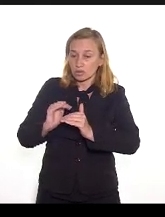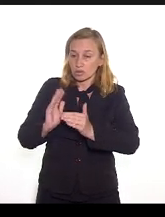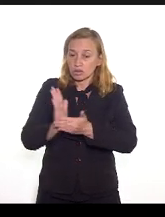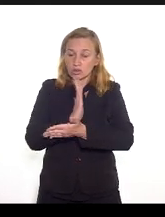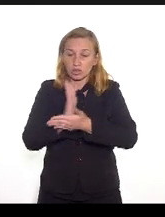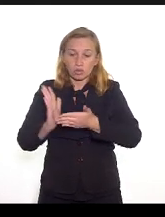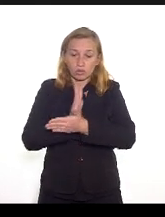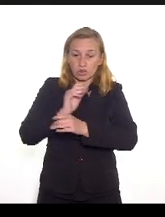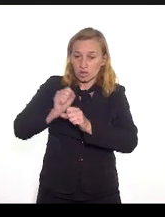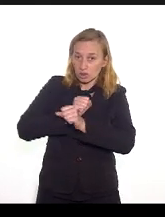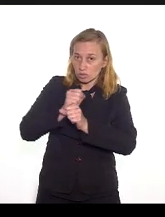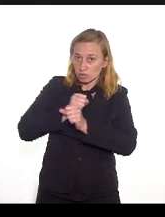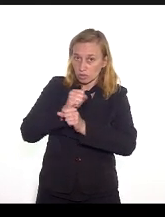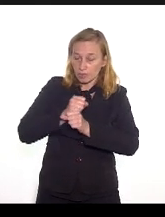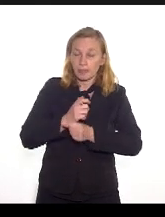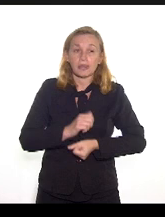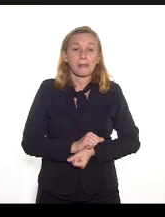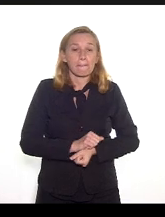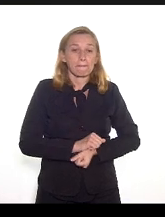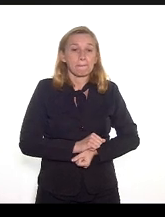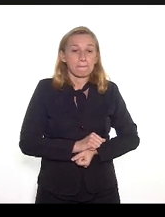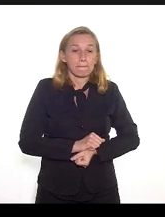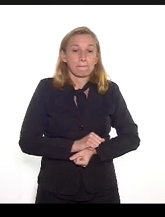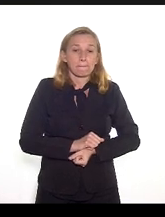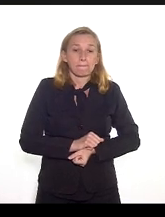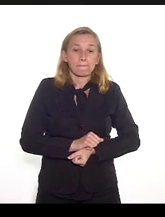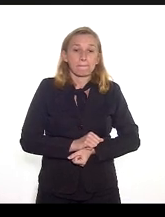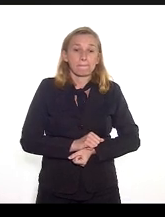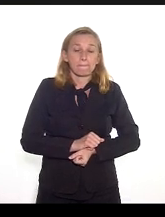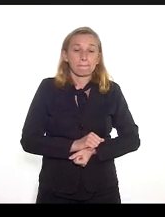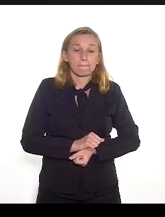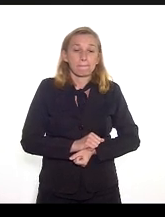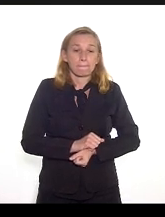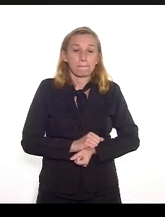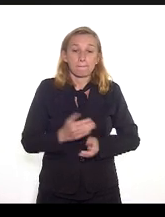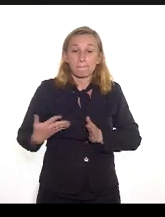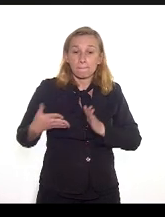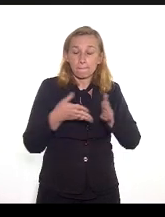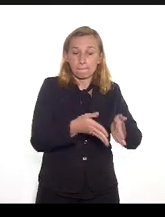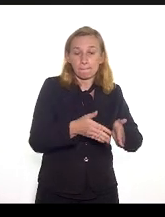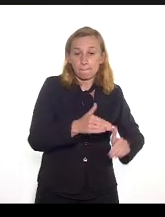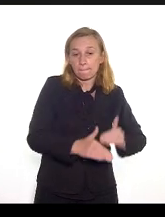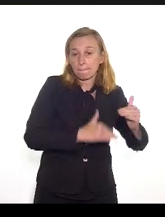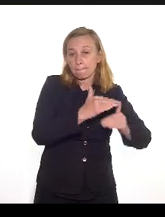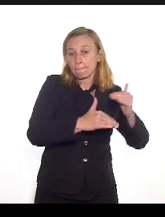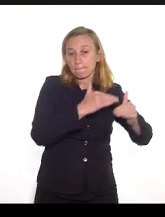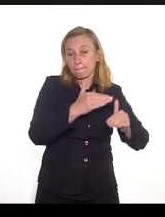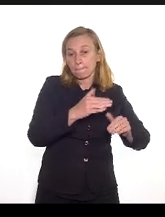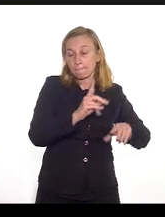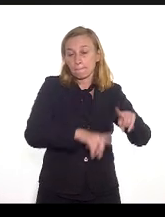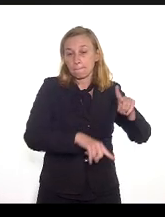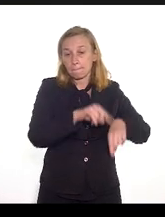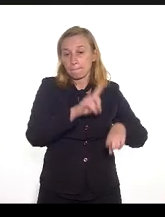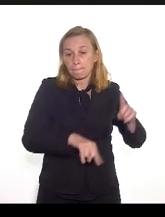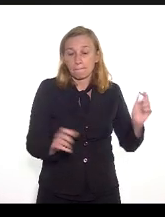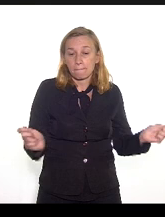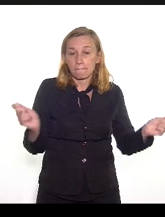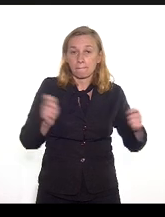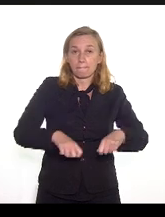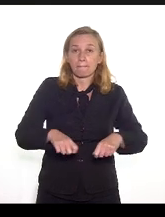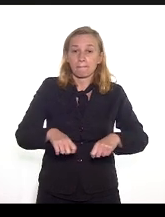algumas décadas foram voltadas para desenvolver instrumentos que